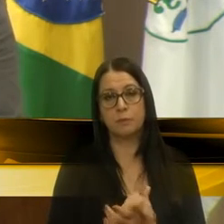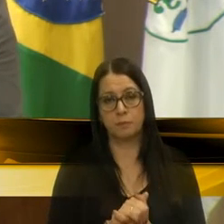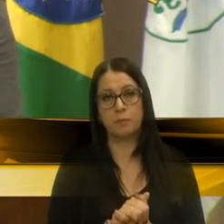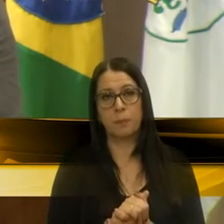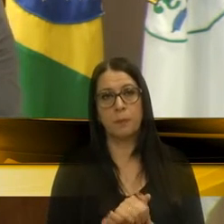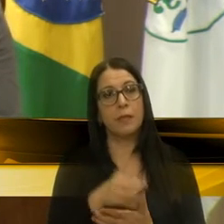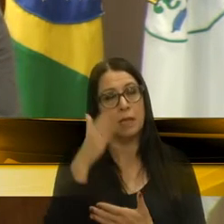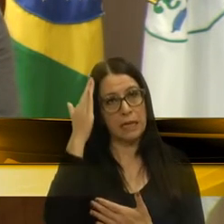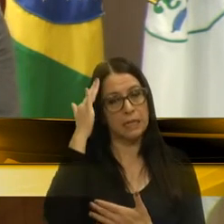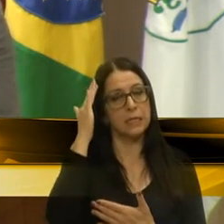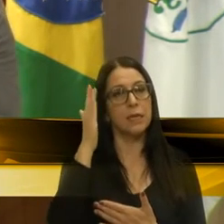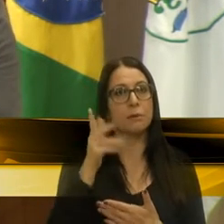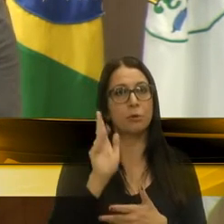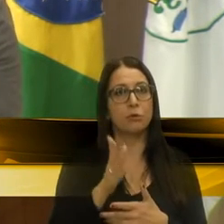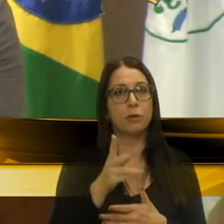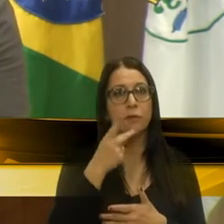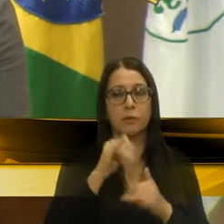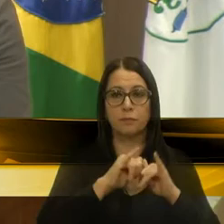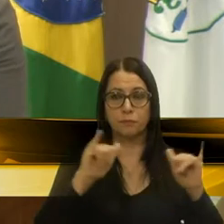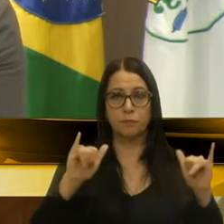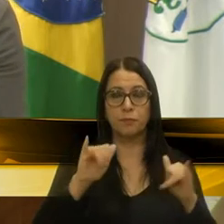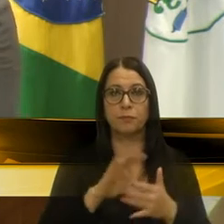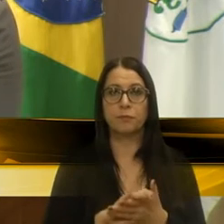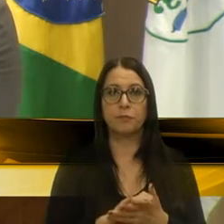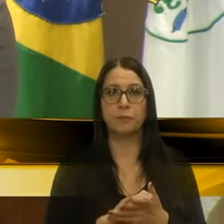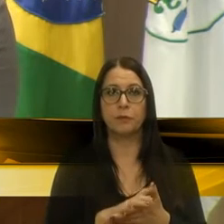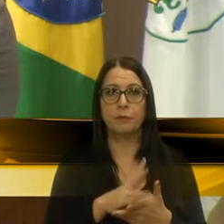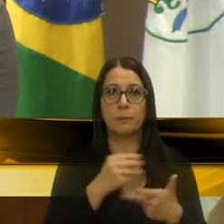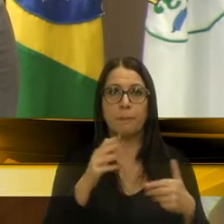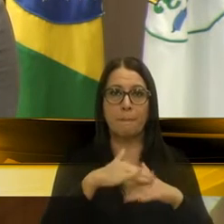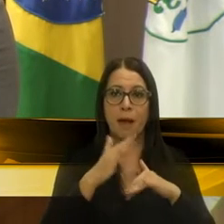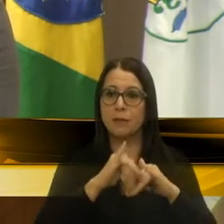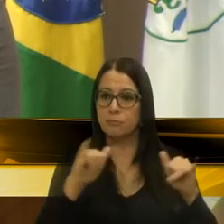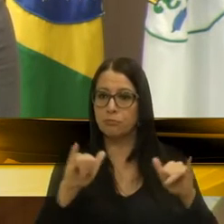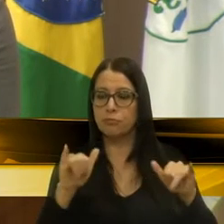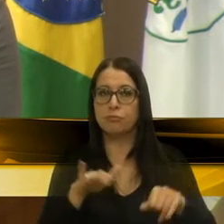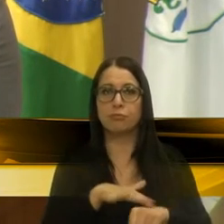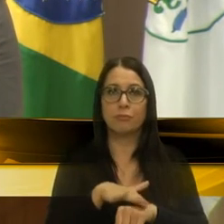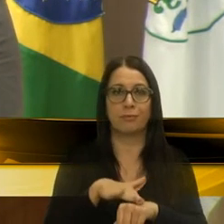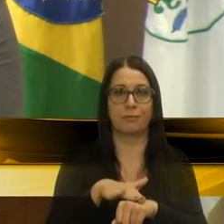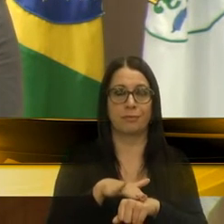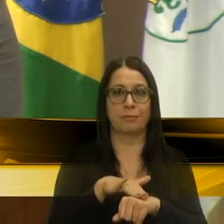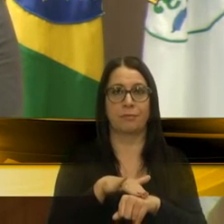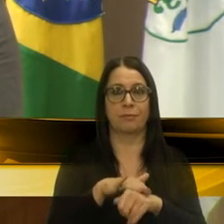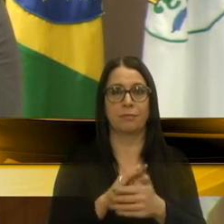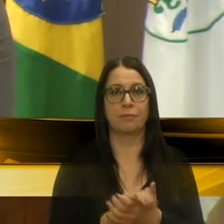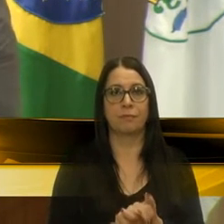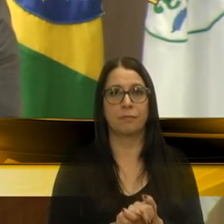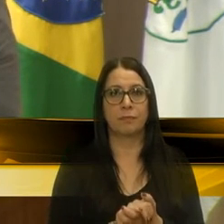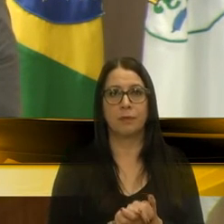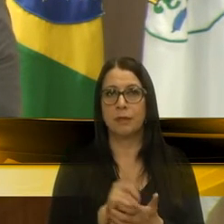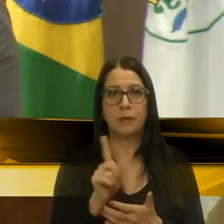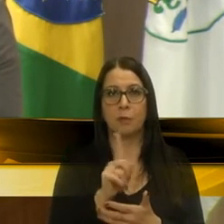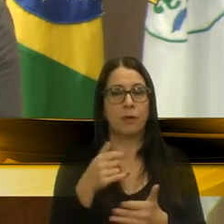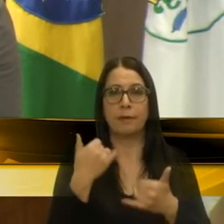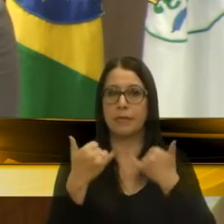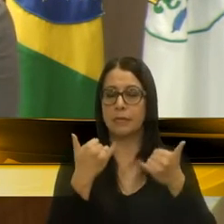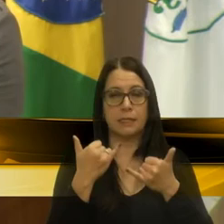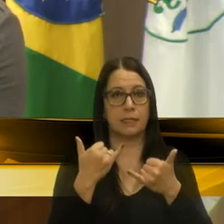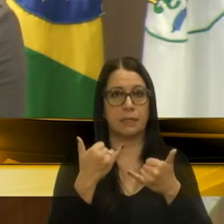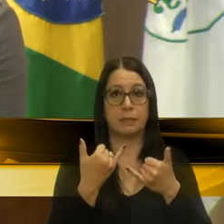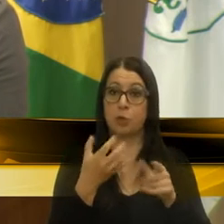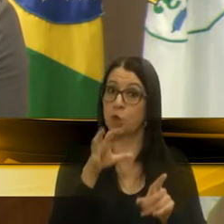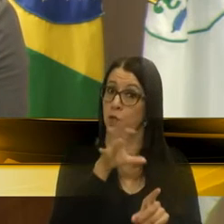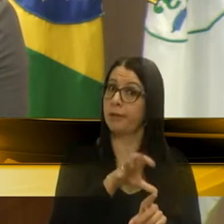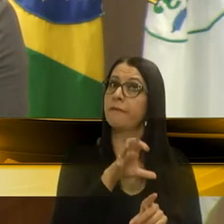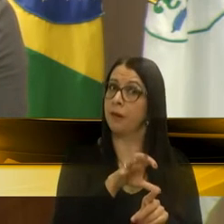a gente sabe, né, pelo que já foi anunciado, que virá muito mais, né, ainda, e não é brincadeira, porque isso